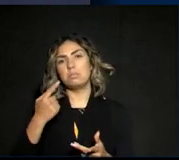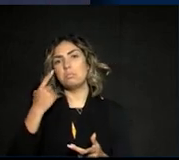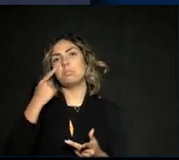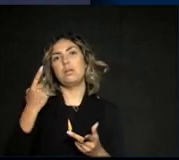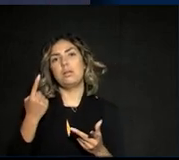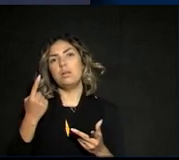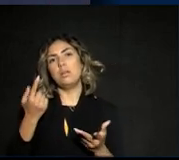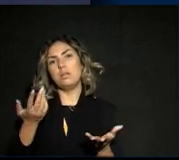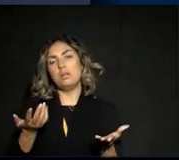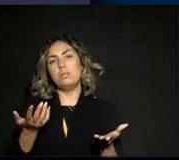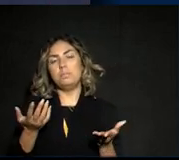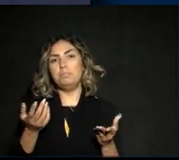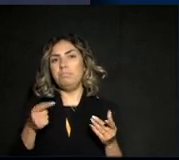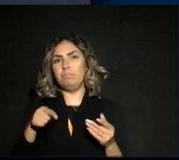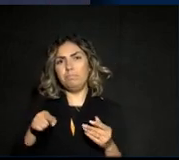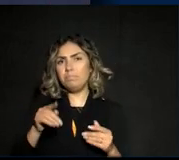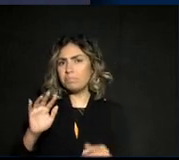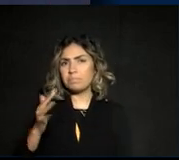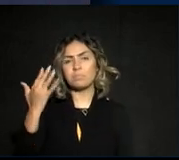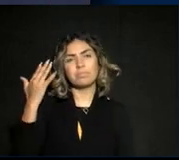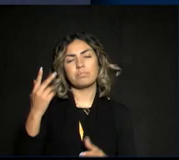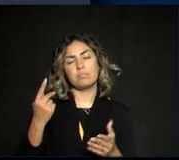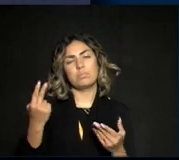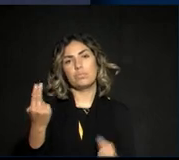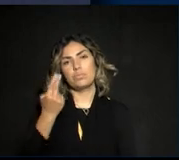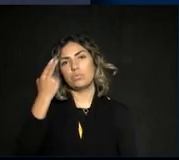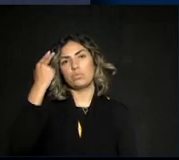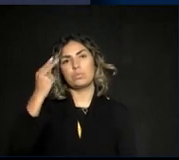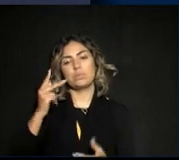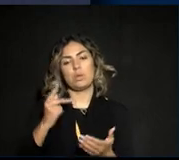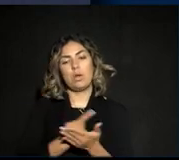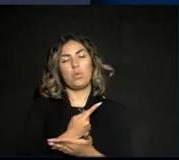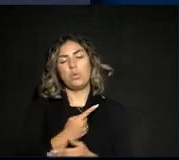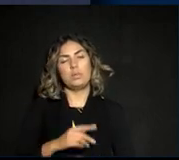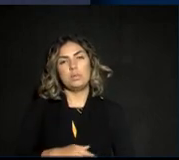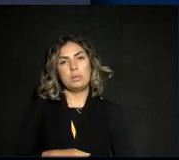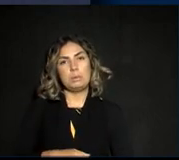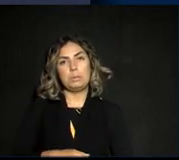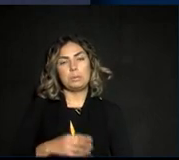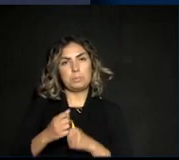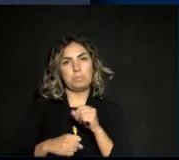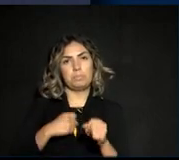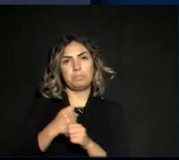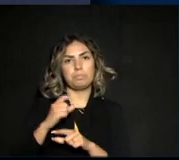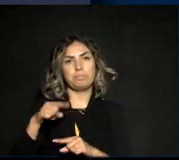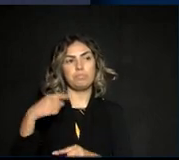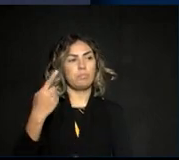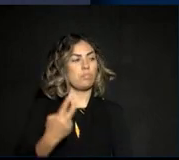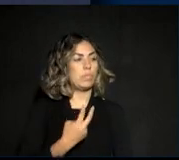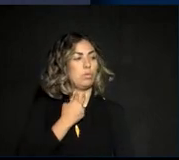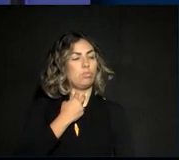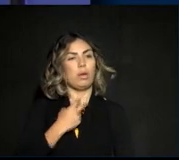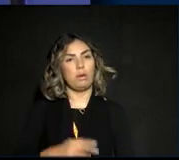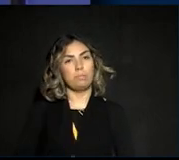as reduções de alíquotas sejam, de fato, temporárias, sejam revertidas no início do próximo ano.